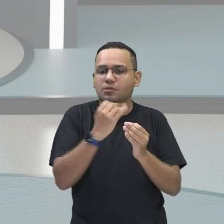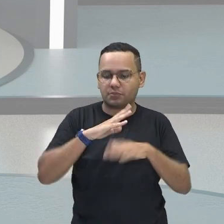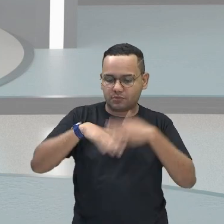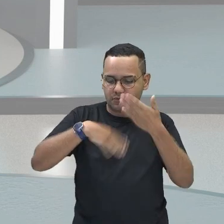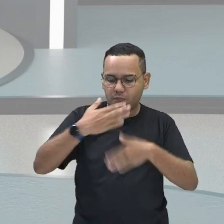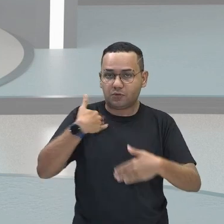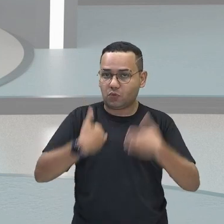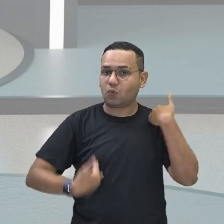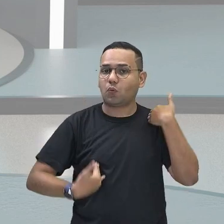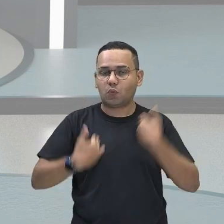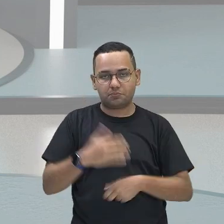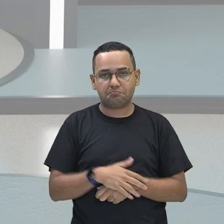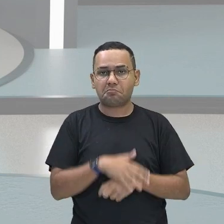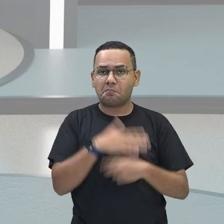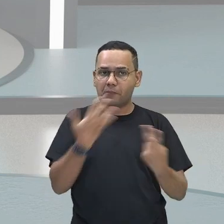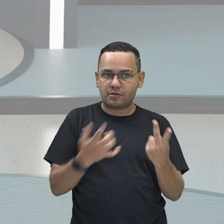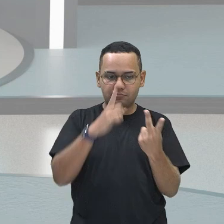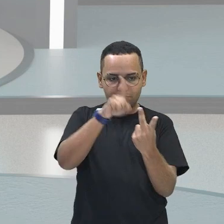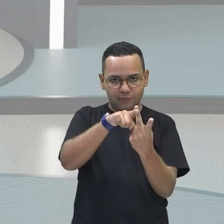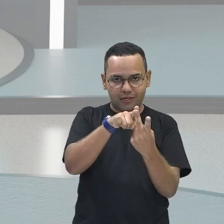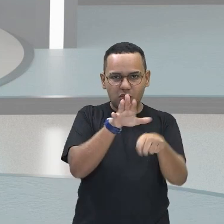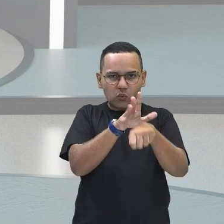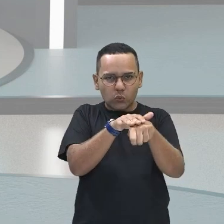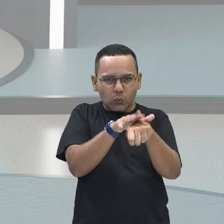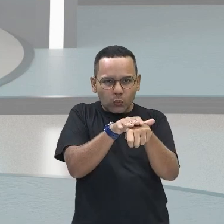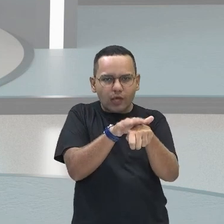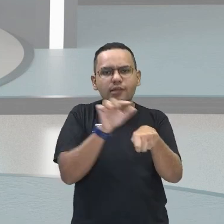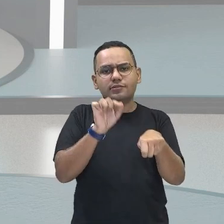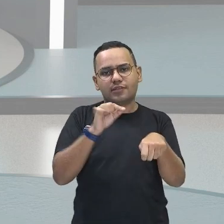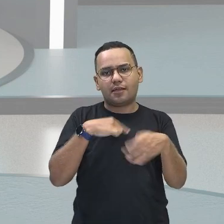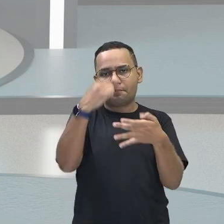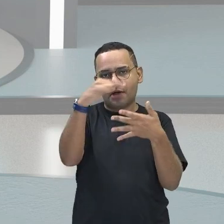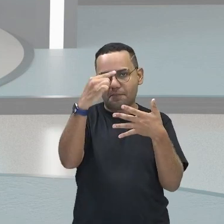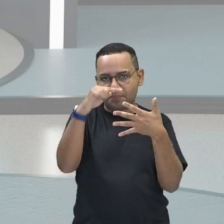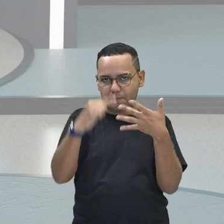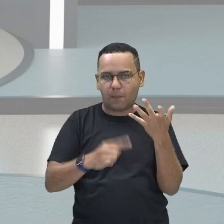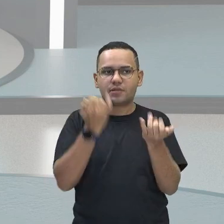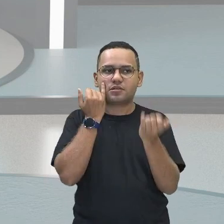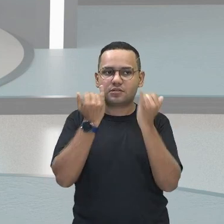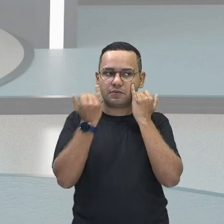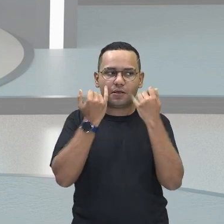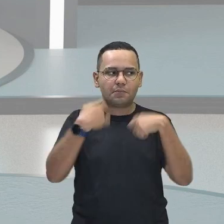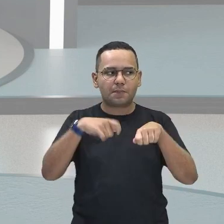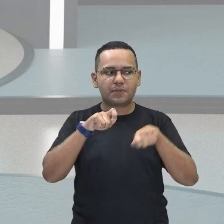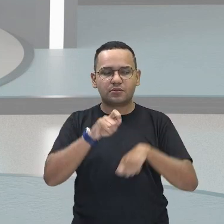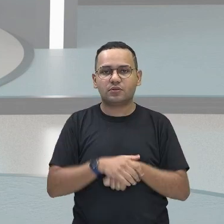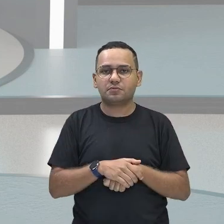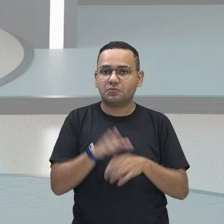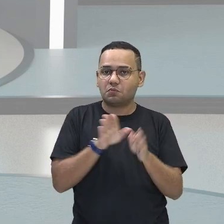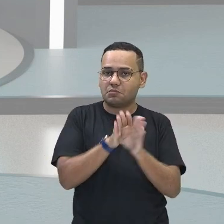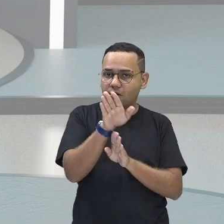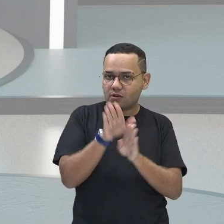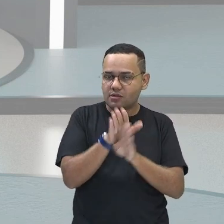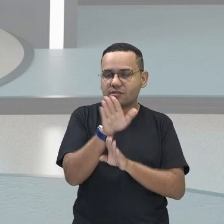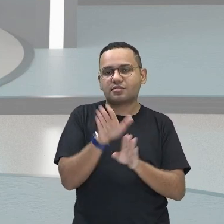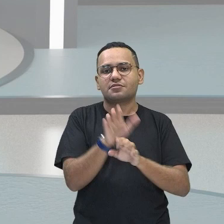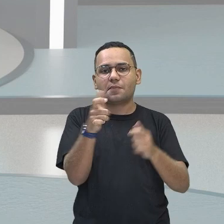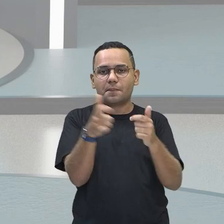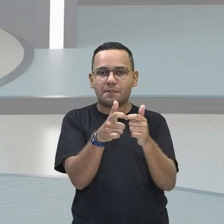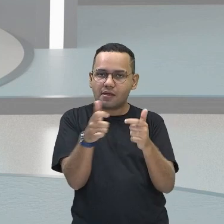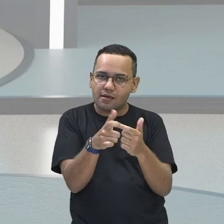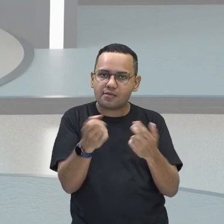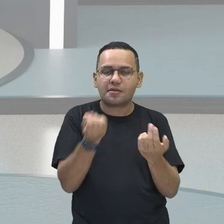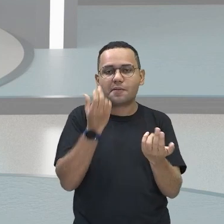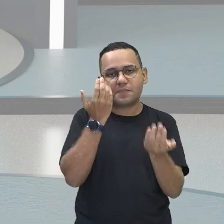então a bulimia tem todo esse quadro clínico e precisa também de uma intervenção médica de uma